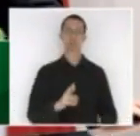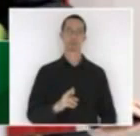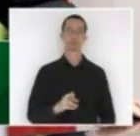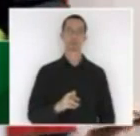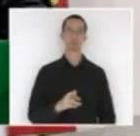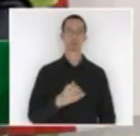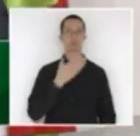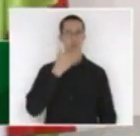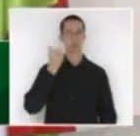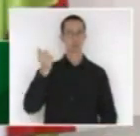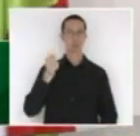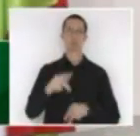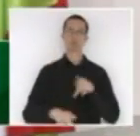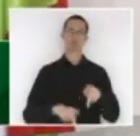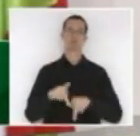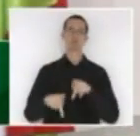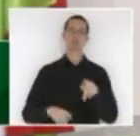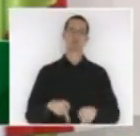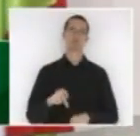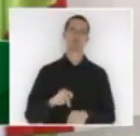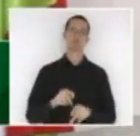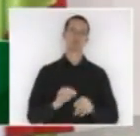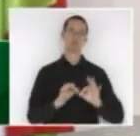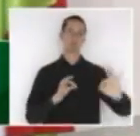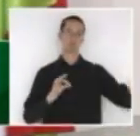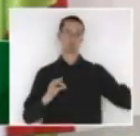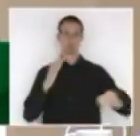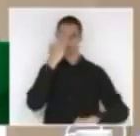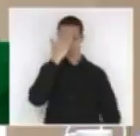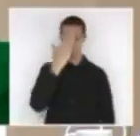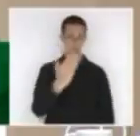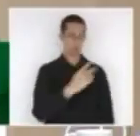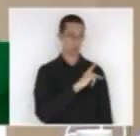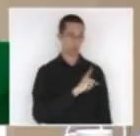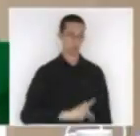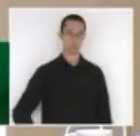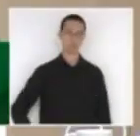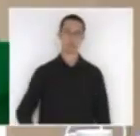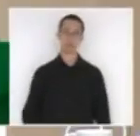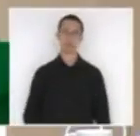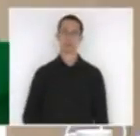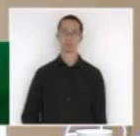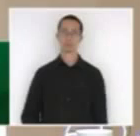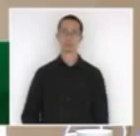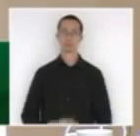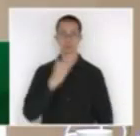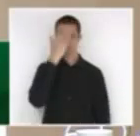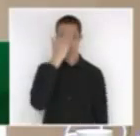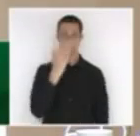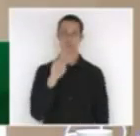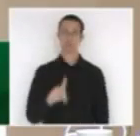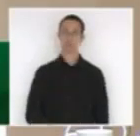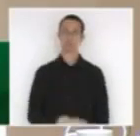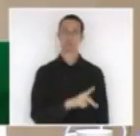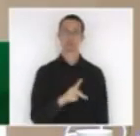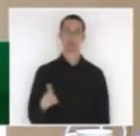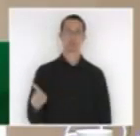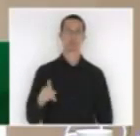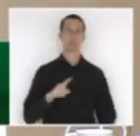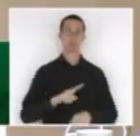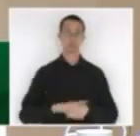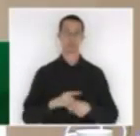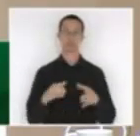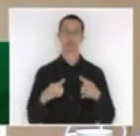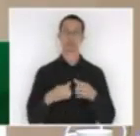eficientes à nossa população que está lá na ponta. Obrigado, senhor presidente. Obrigado, deputado Padre Pedro. Agora, no horário destinado aos